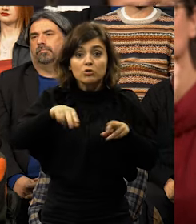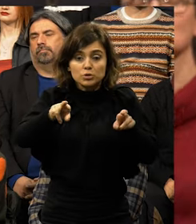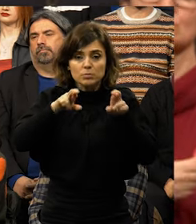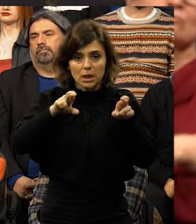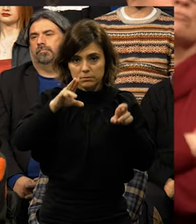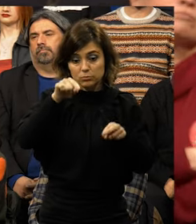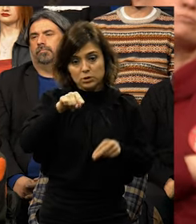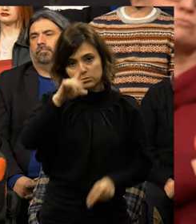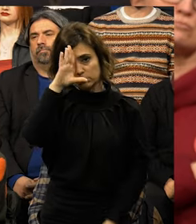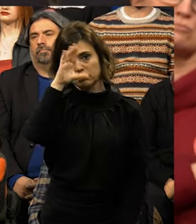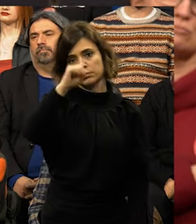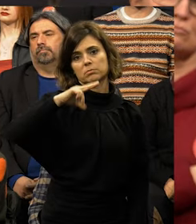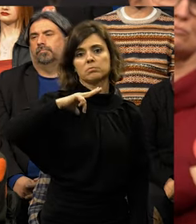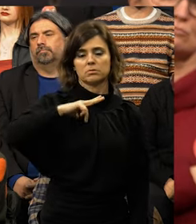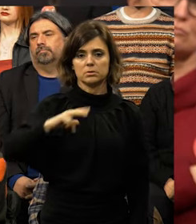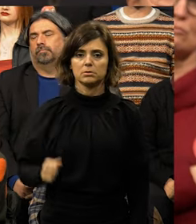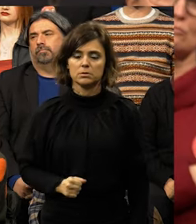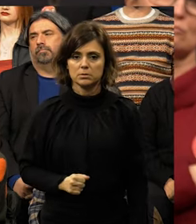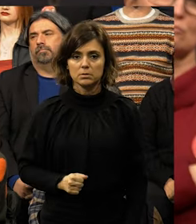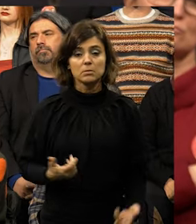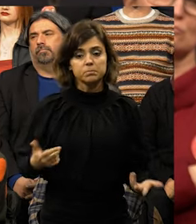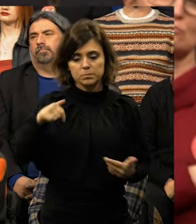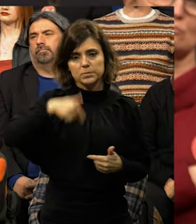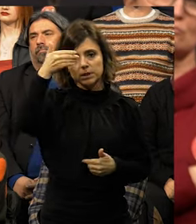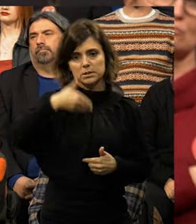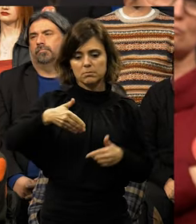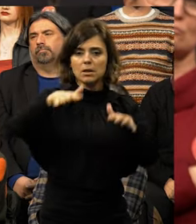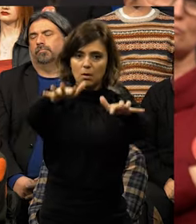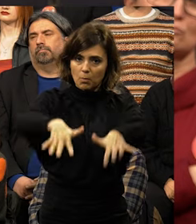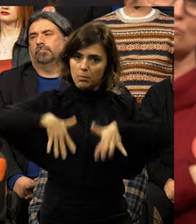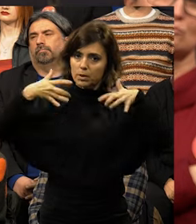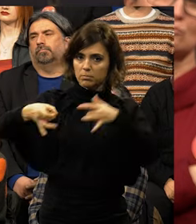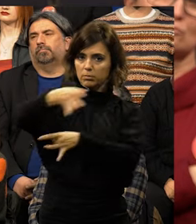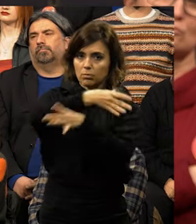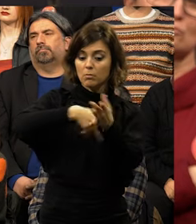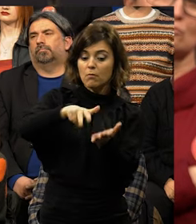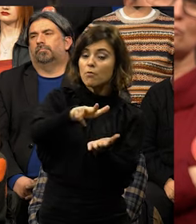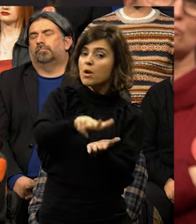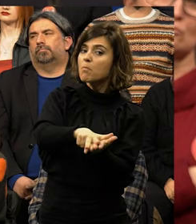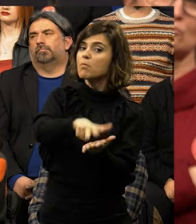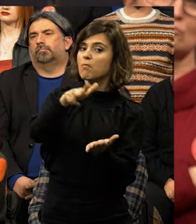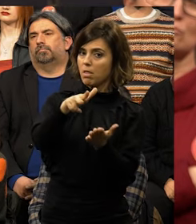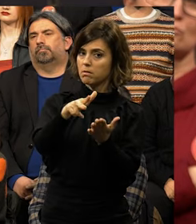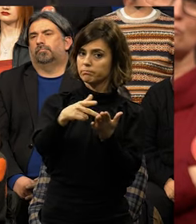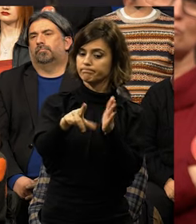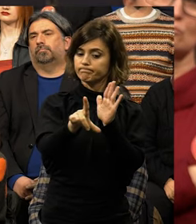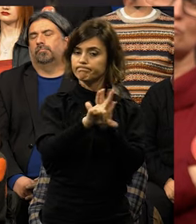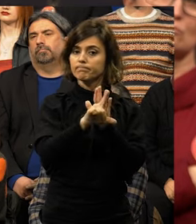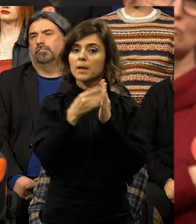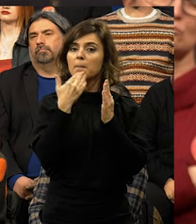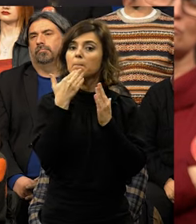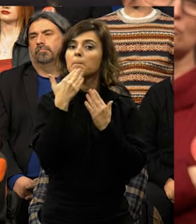português dito isto esta semana no Parlamento europeu foi aprovada Finalmente uma resolução que apela ao cessar